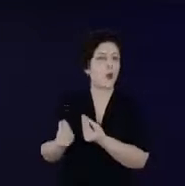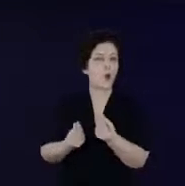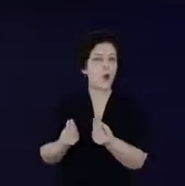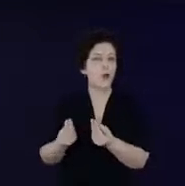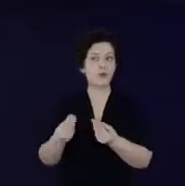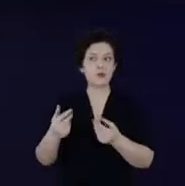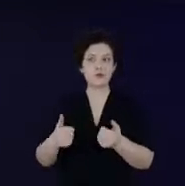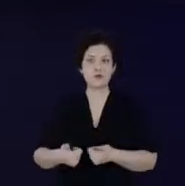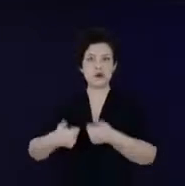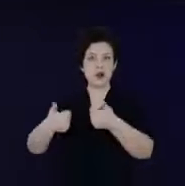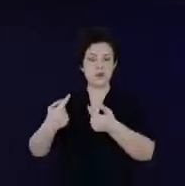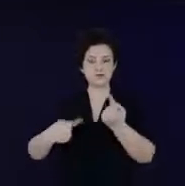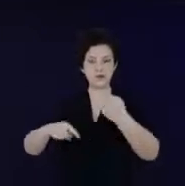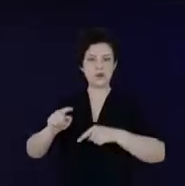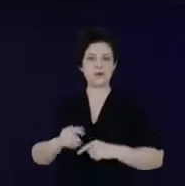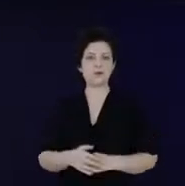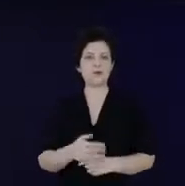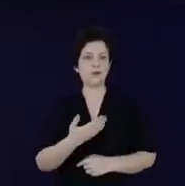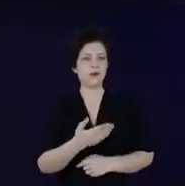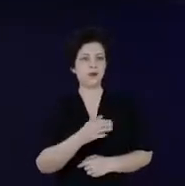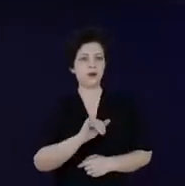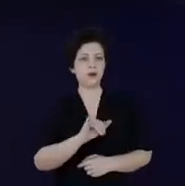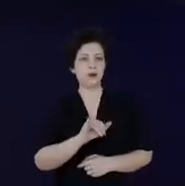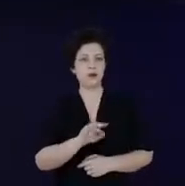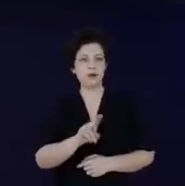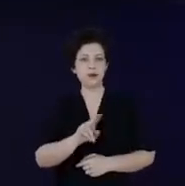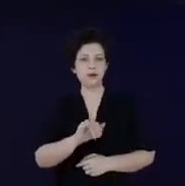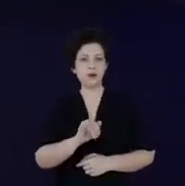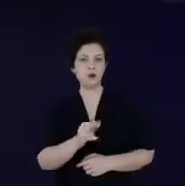sucesso? É com você, Dr. Yu Jun.